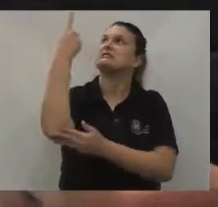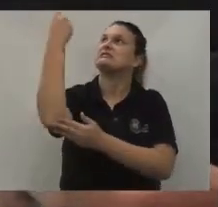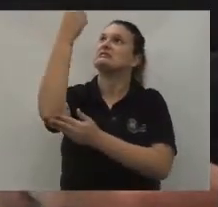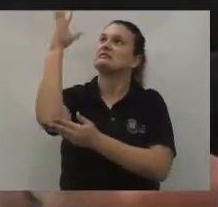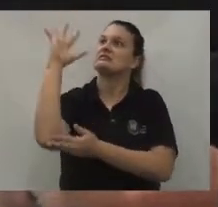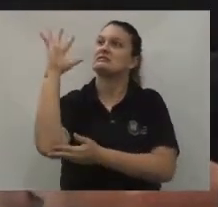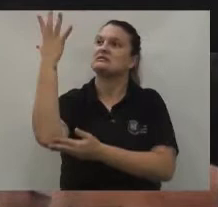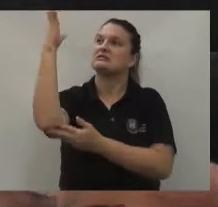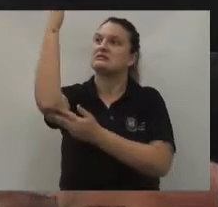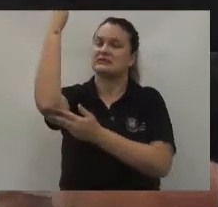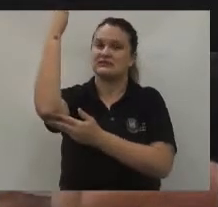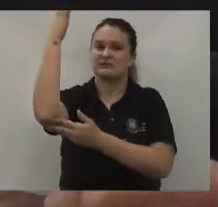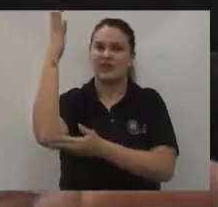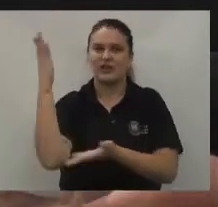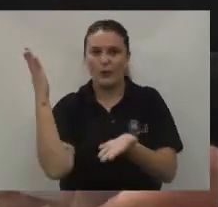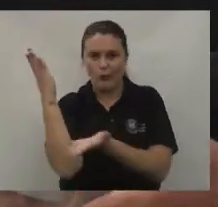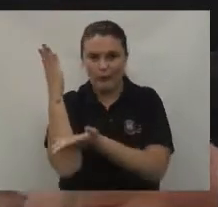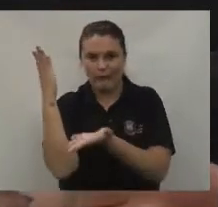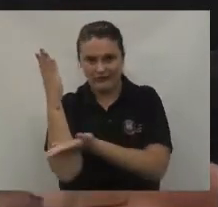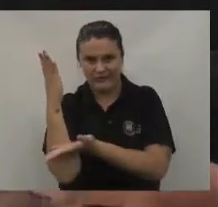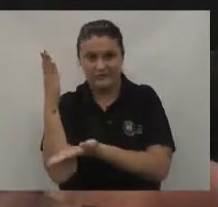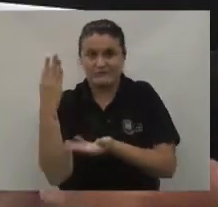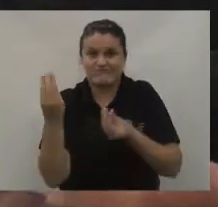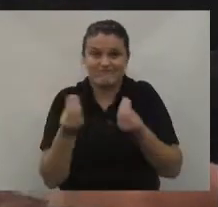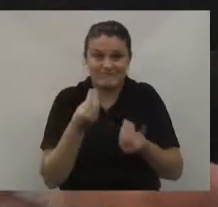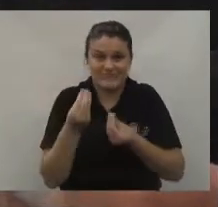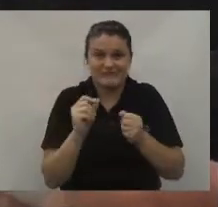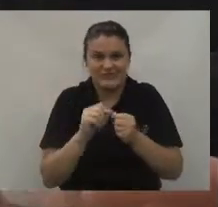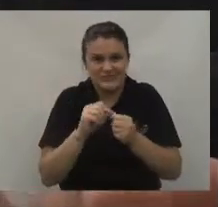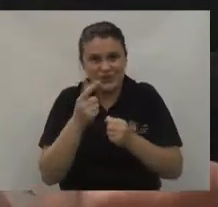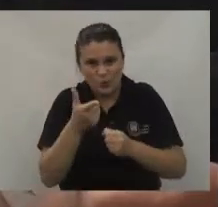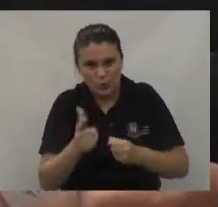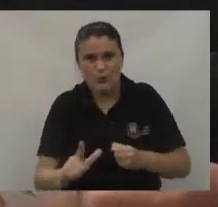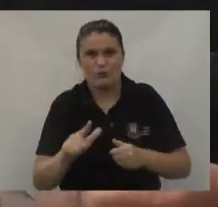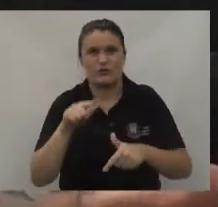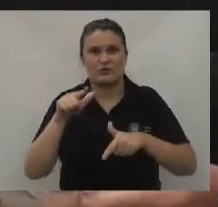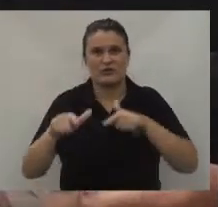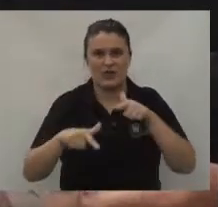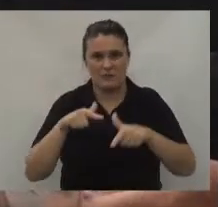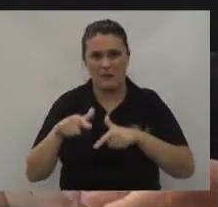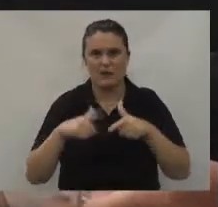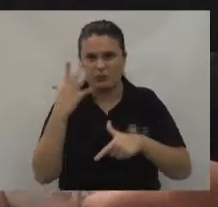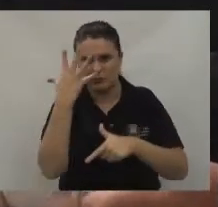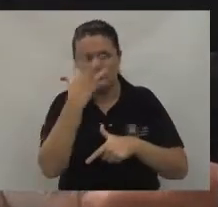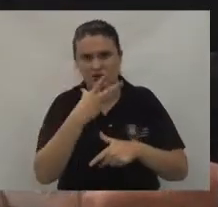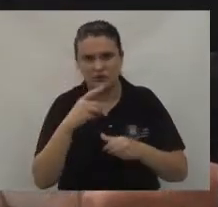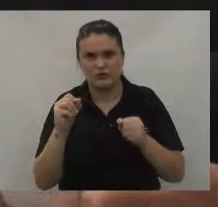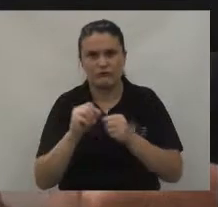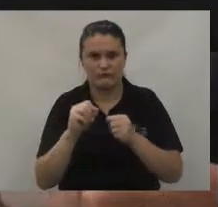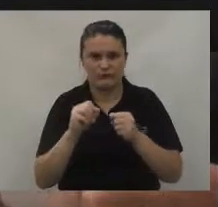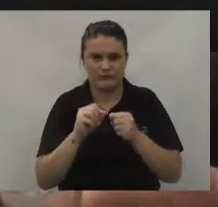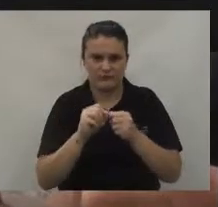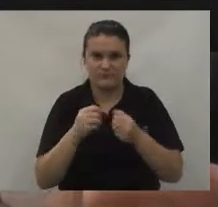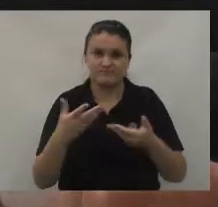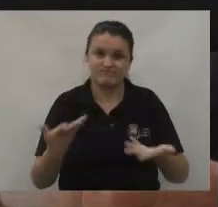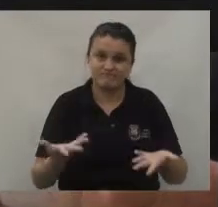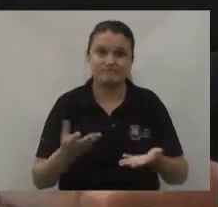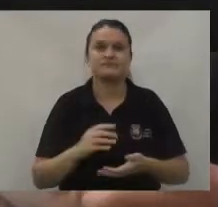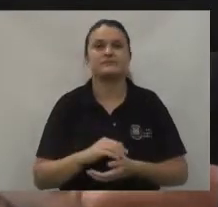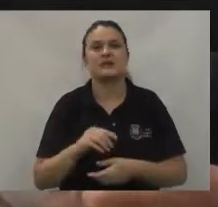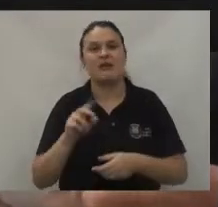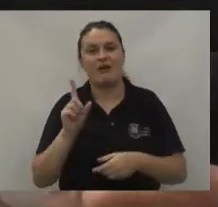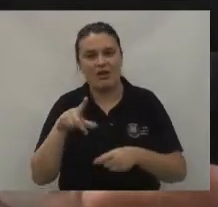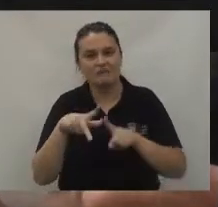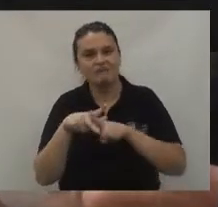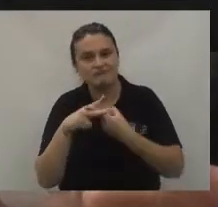curtir as árvores e fazer tudo de novo um trabalho tão bonito que foi feito já aí então é